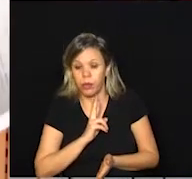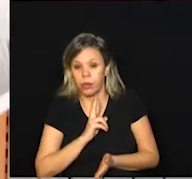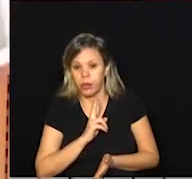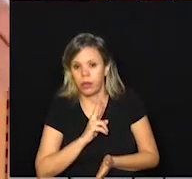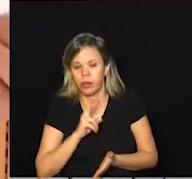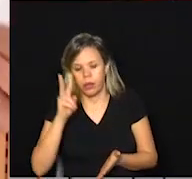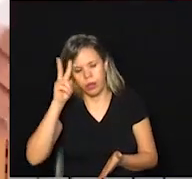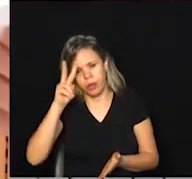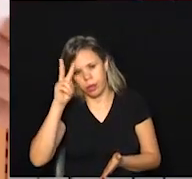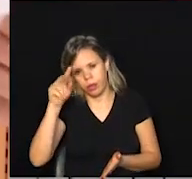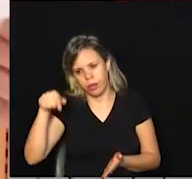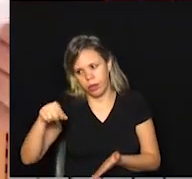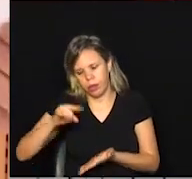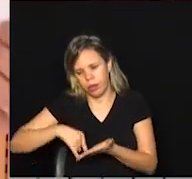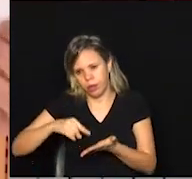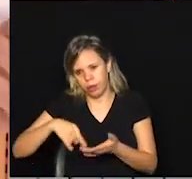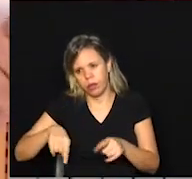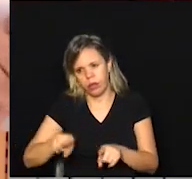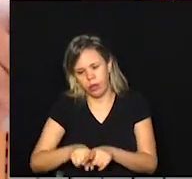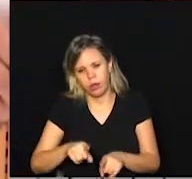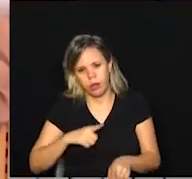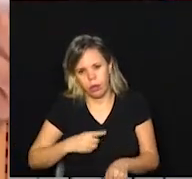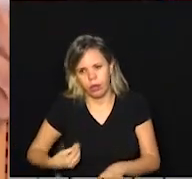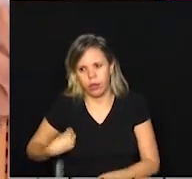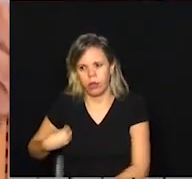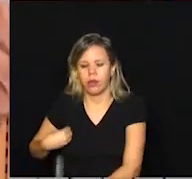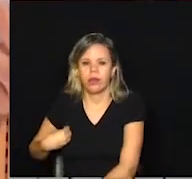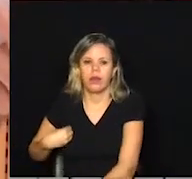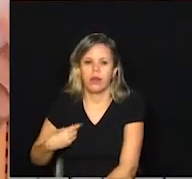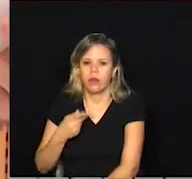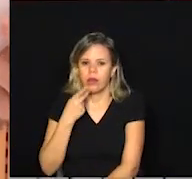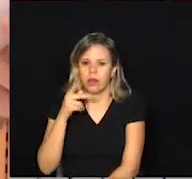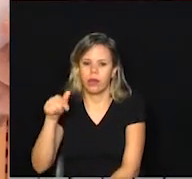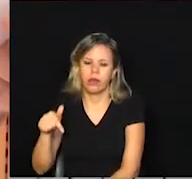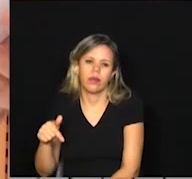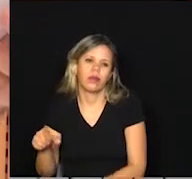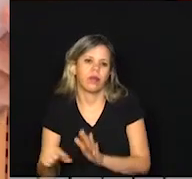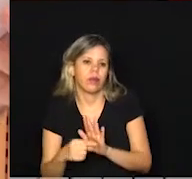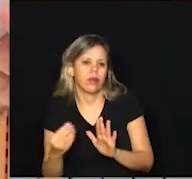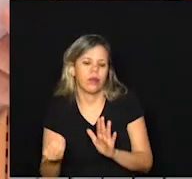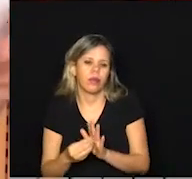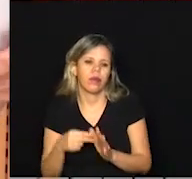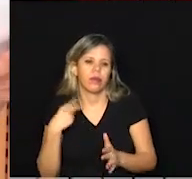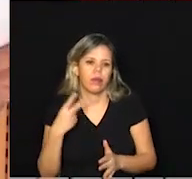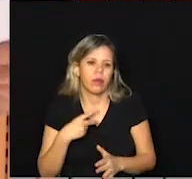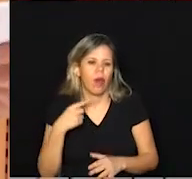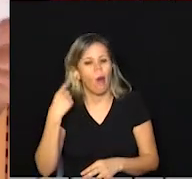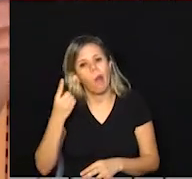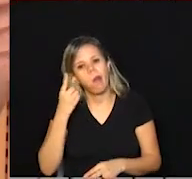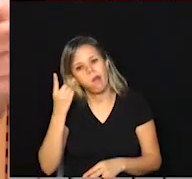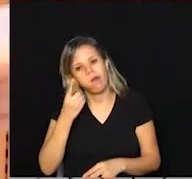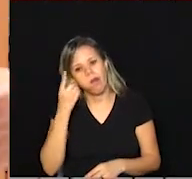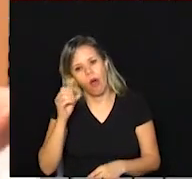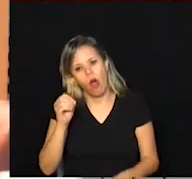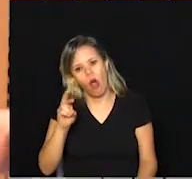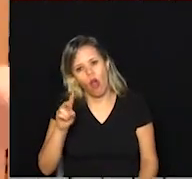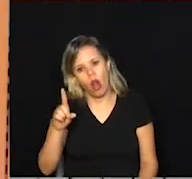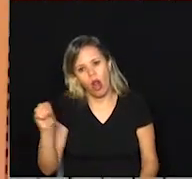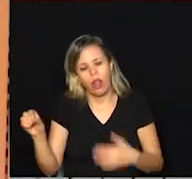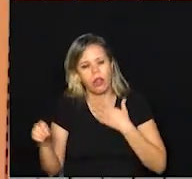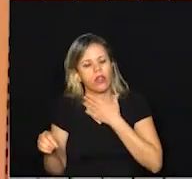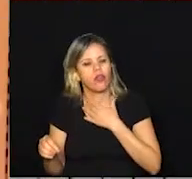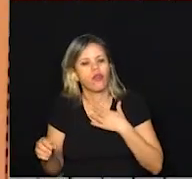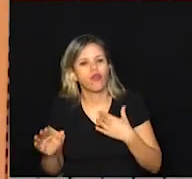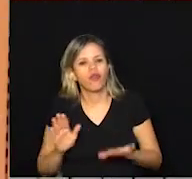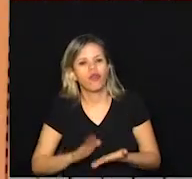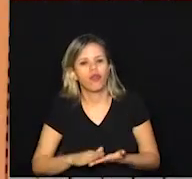lembro que nesse documento também está citada a emenda parlamentar do Deputado Orlando Silva portanto essa